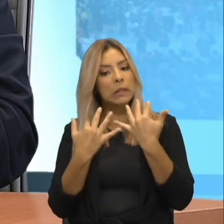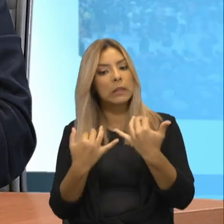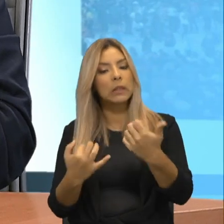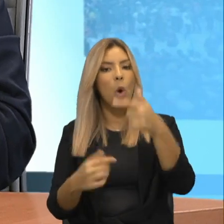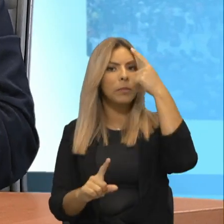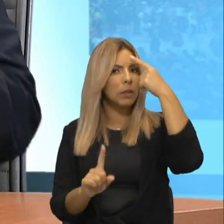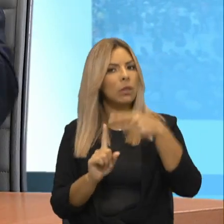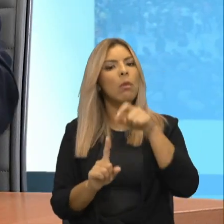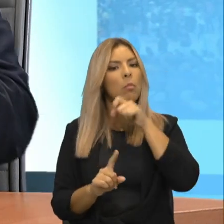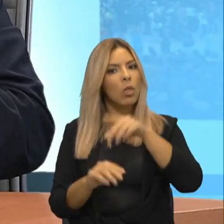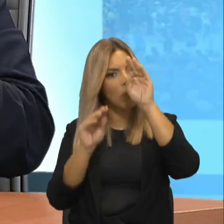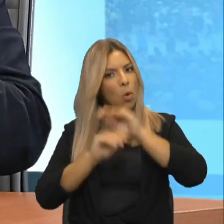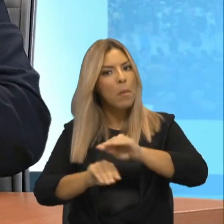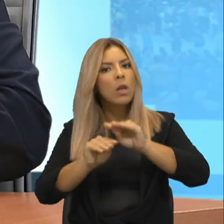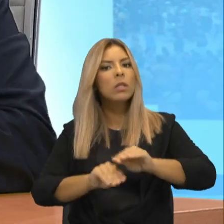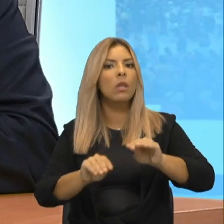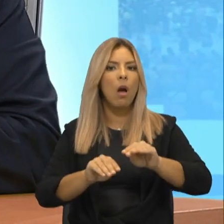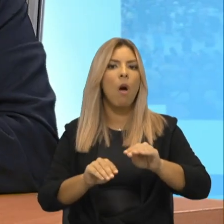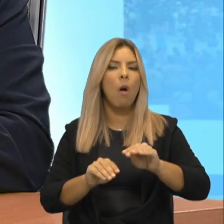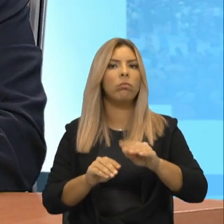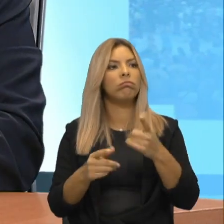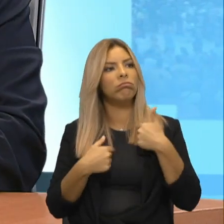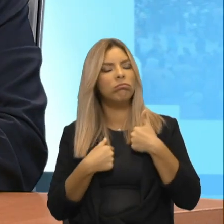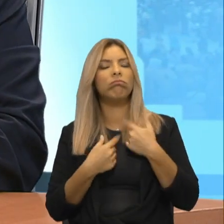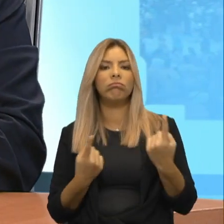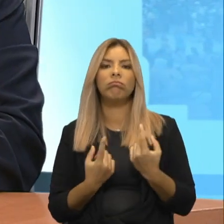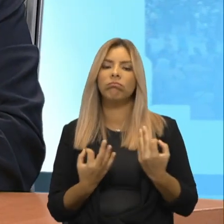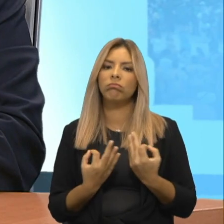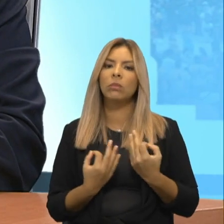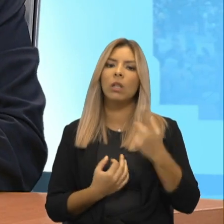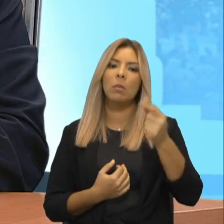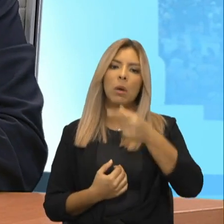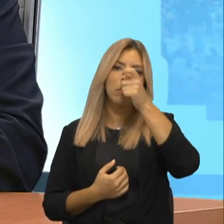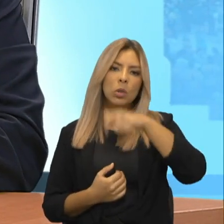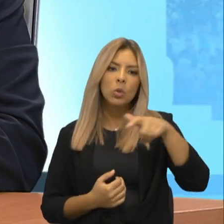também vai ser uma mais-valia para aqueles que se queiram formar. E também para os agentes pastorais